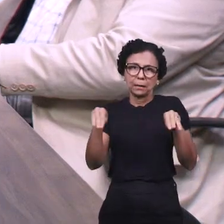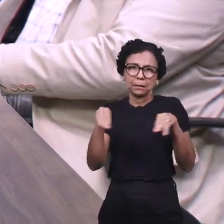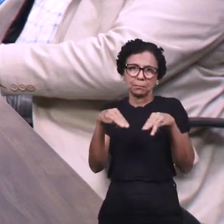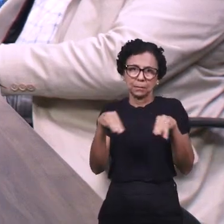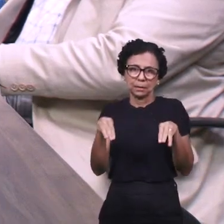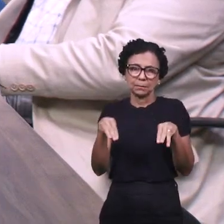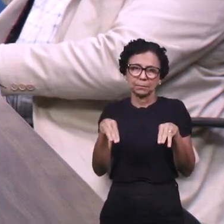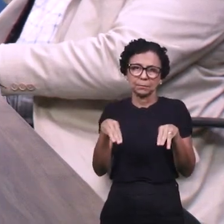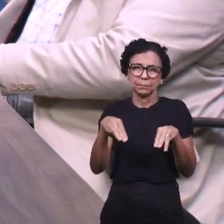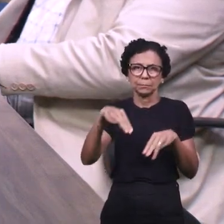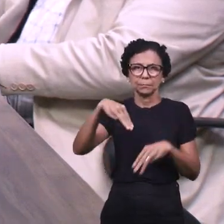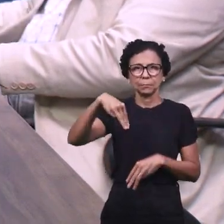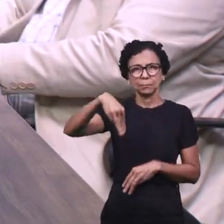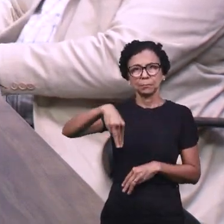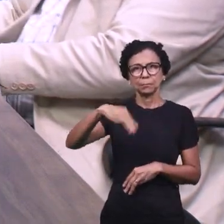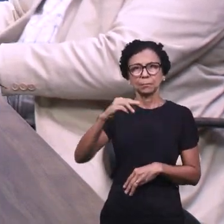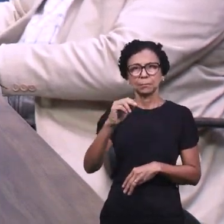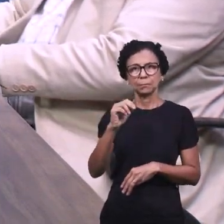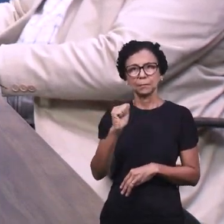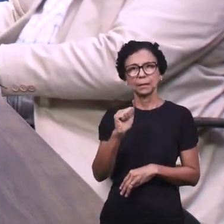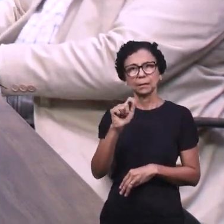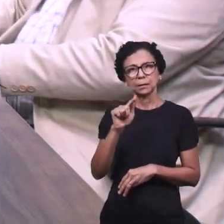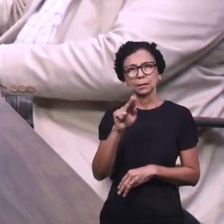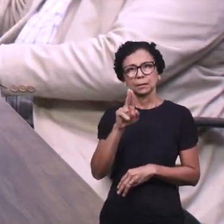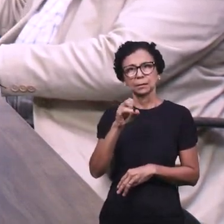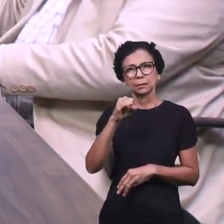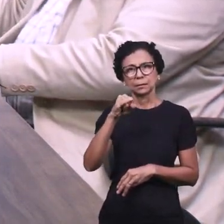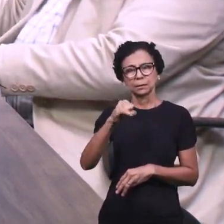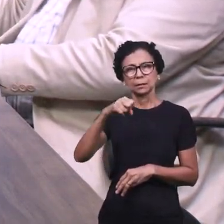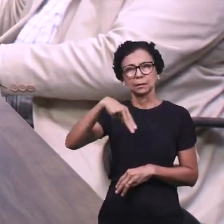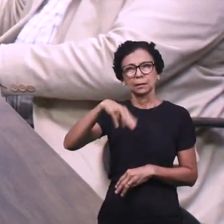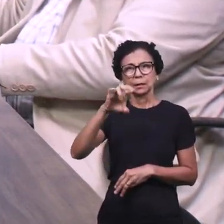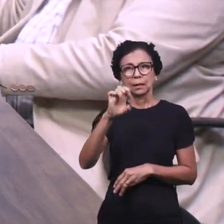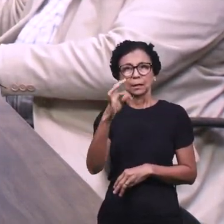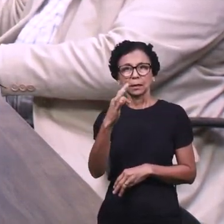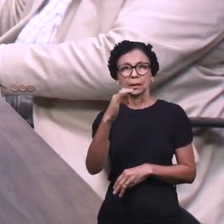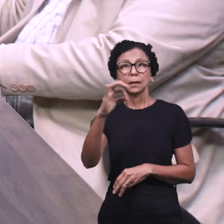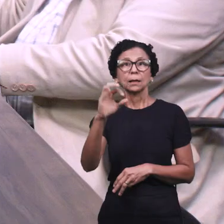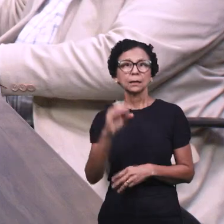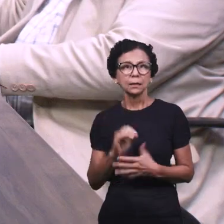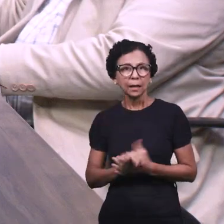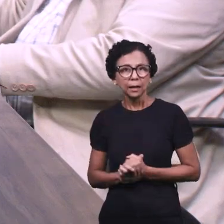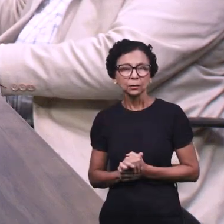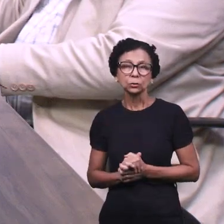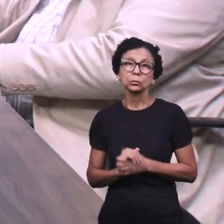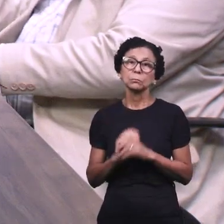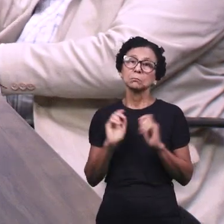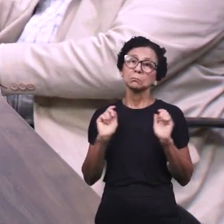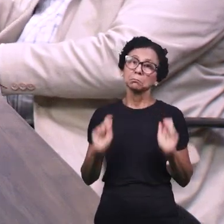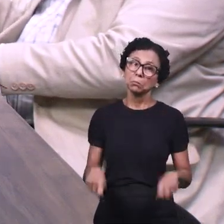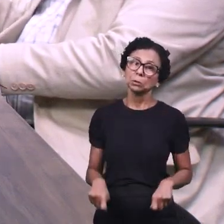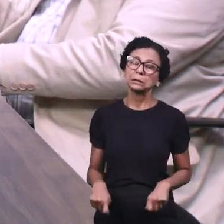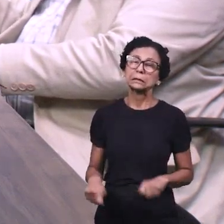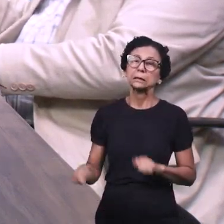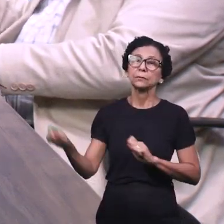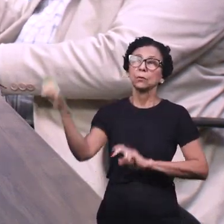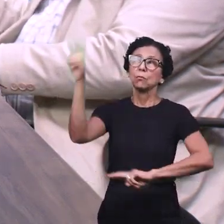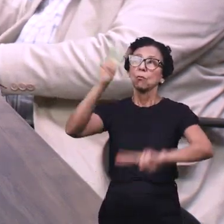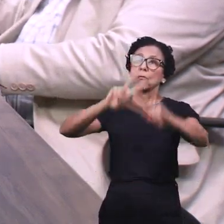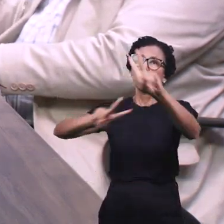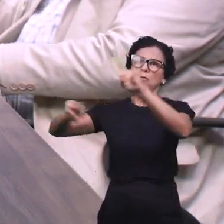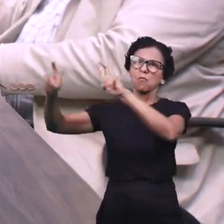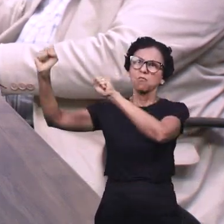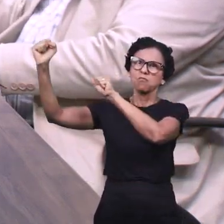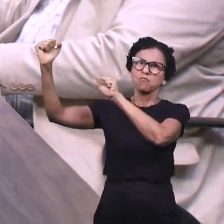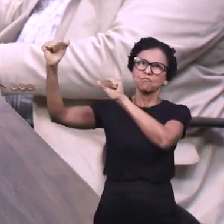esse recurso que foi estabelecido pelo Senhor, os ventos solares muito provavelmente iam afetar a vida na Terra. E